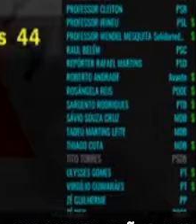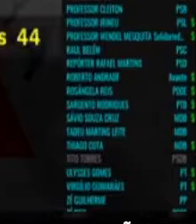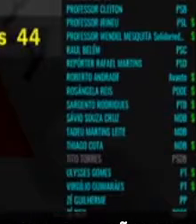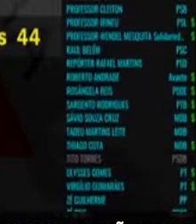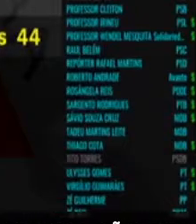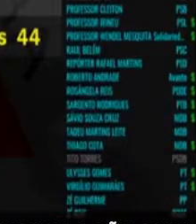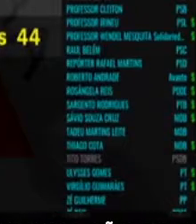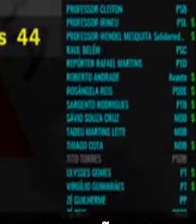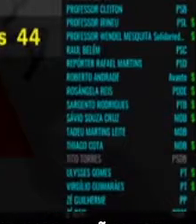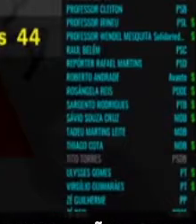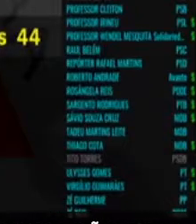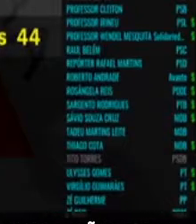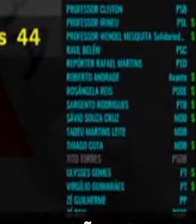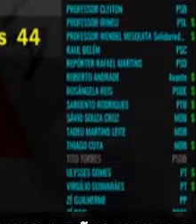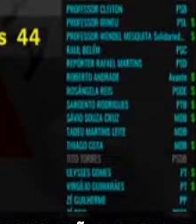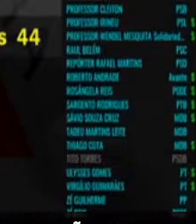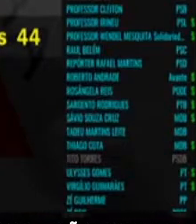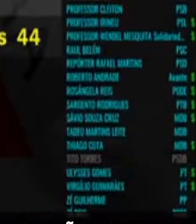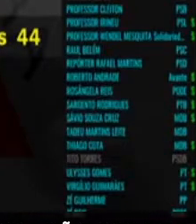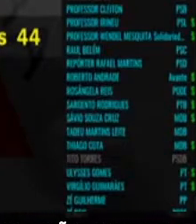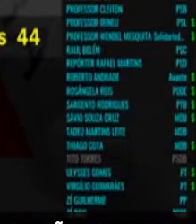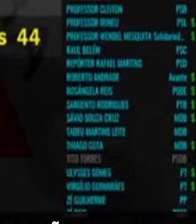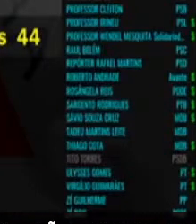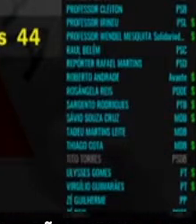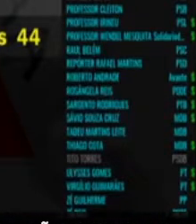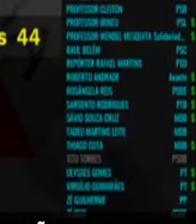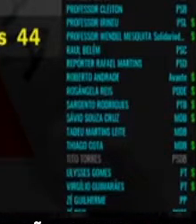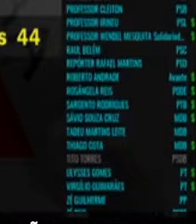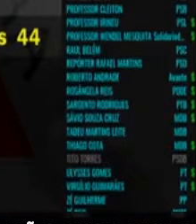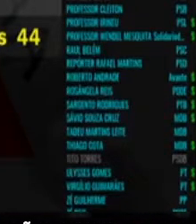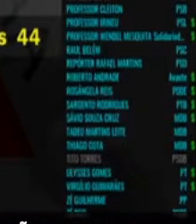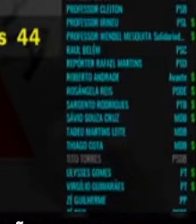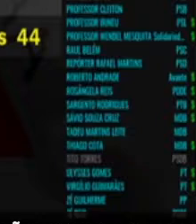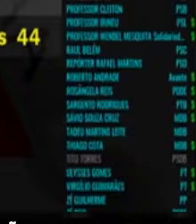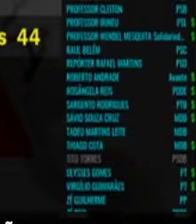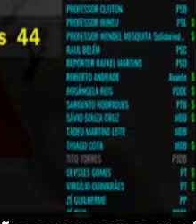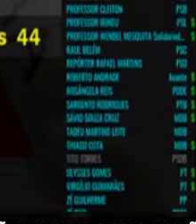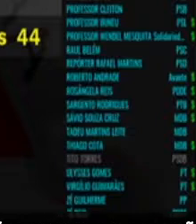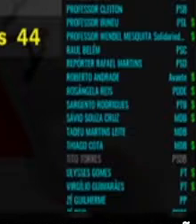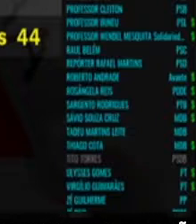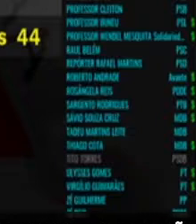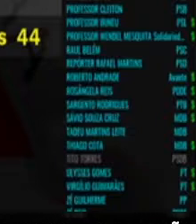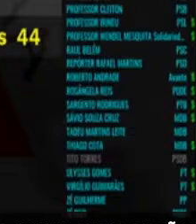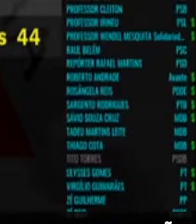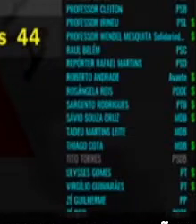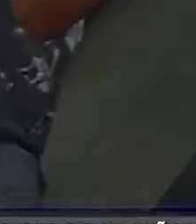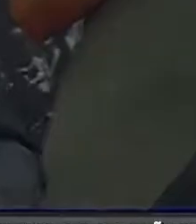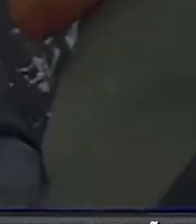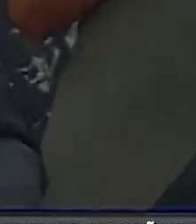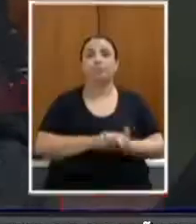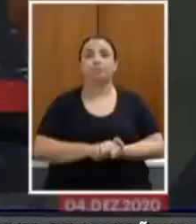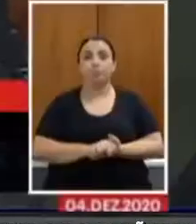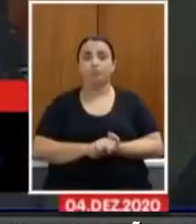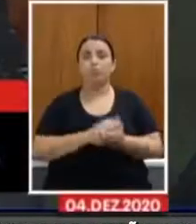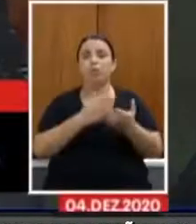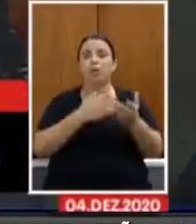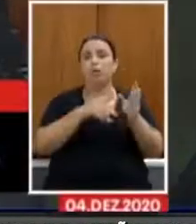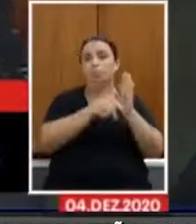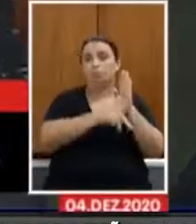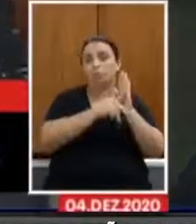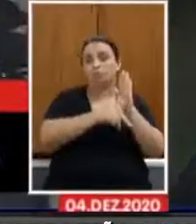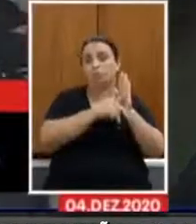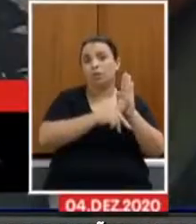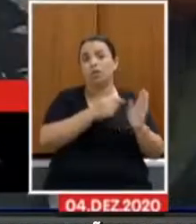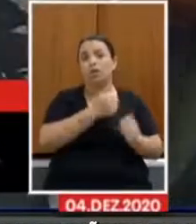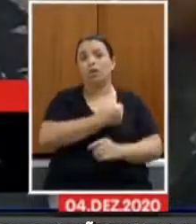Votaram sim 44, senhoras e senhores deputados. Não houve voto não nem branco, portanto, está aprovado o parecer. Parecer de redação final